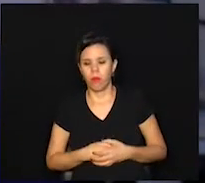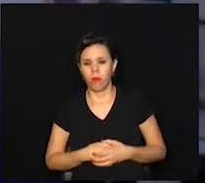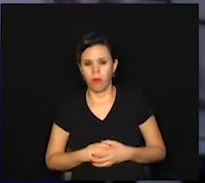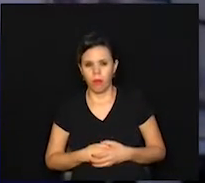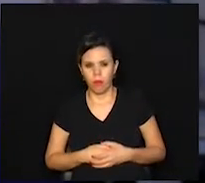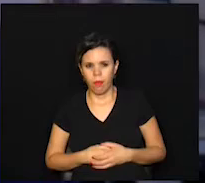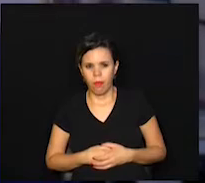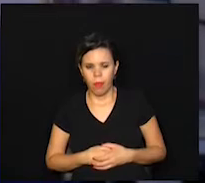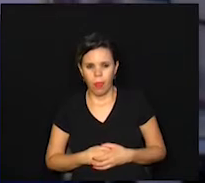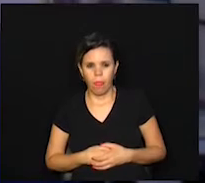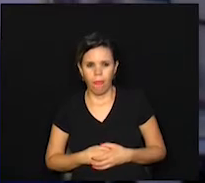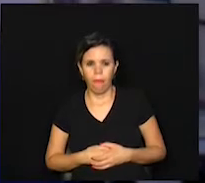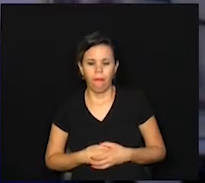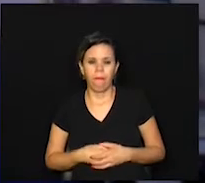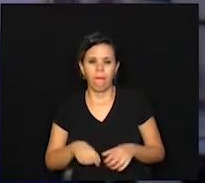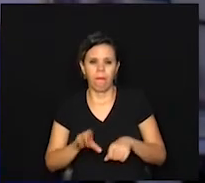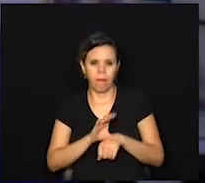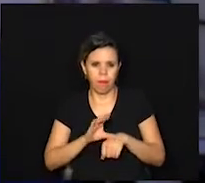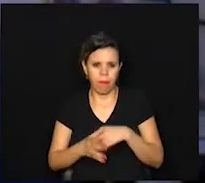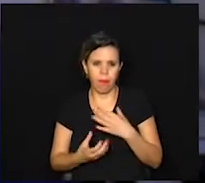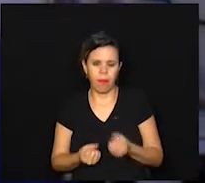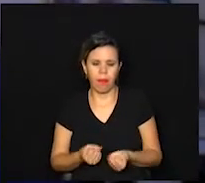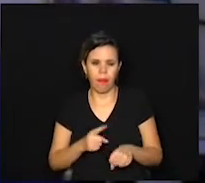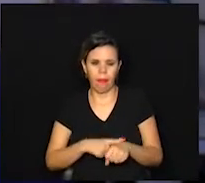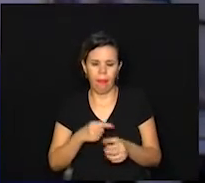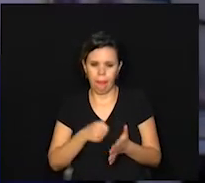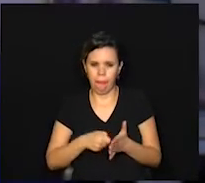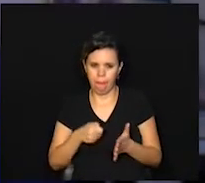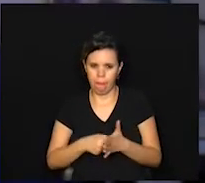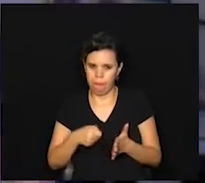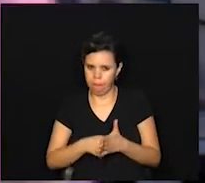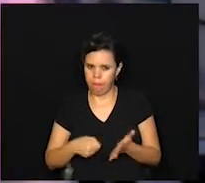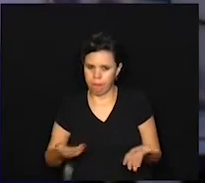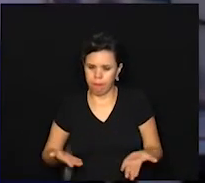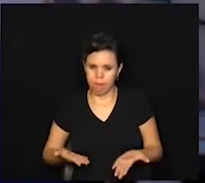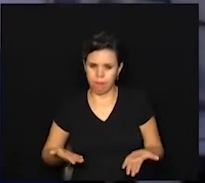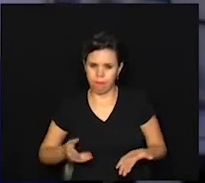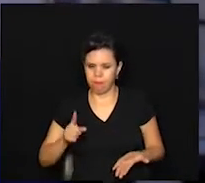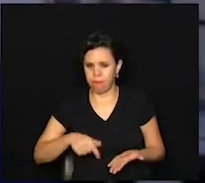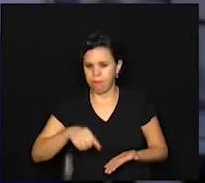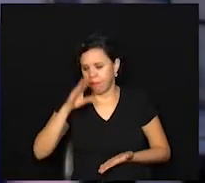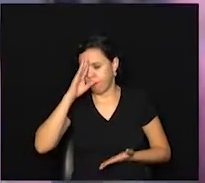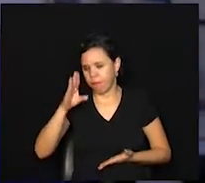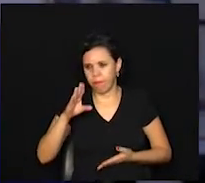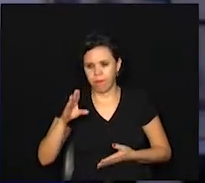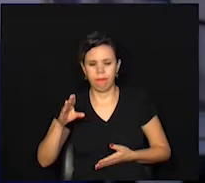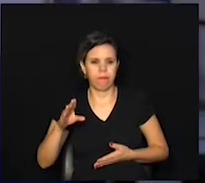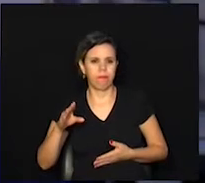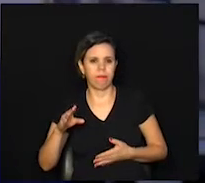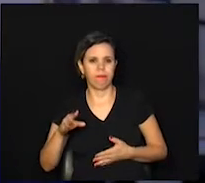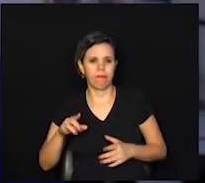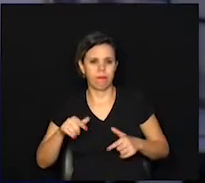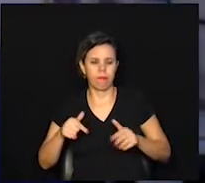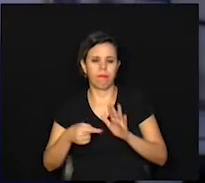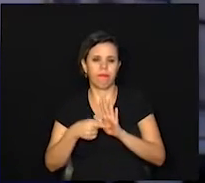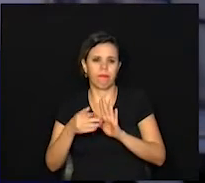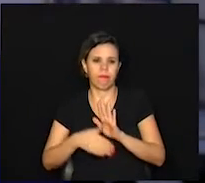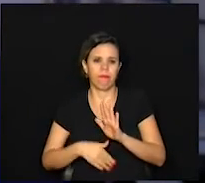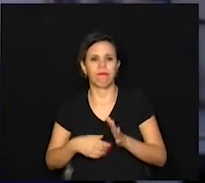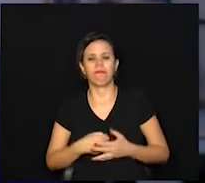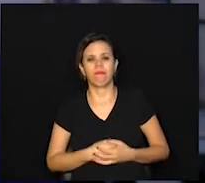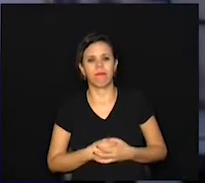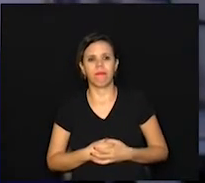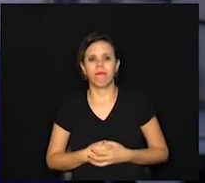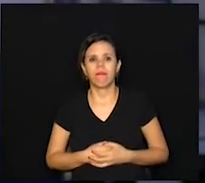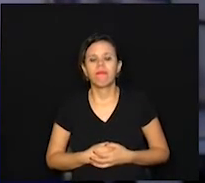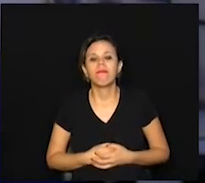Então, assim, além de se constituir um momento de resistência fundamental, um gesto de resistência,